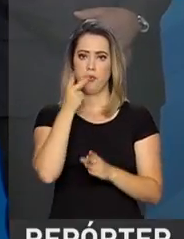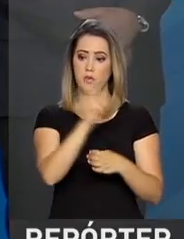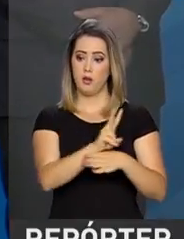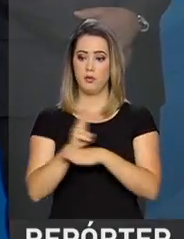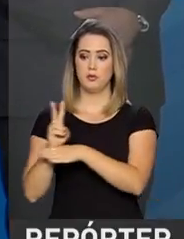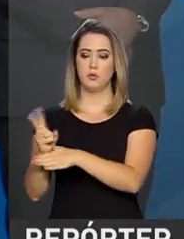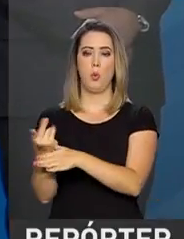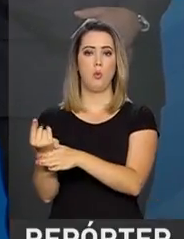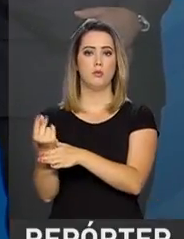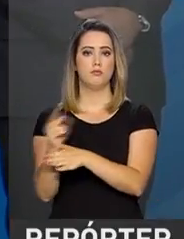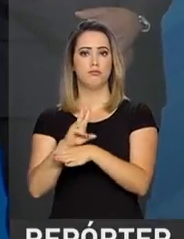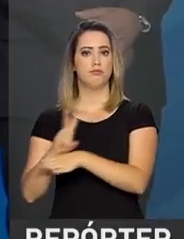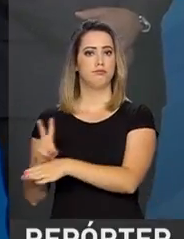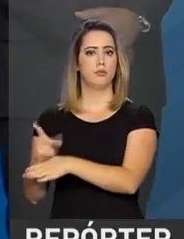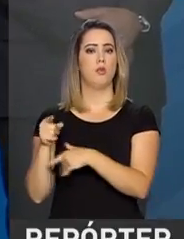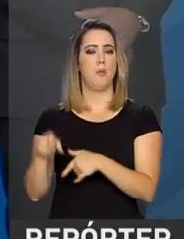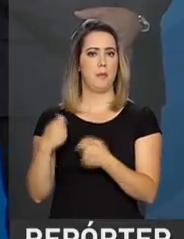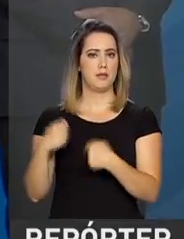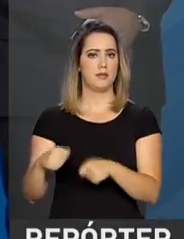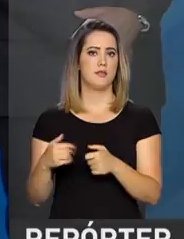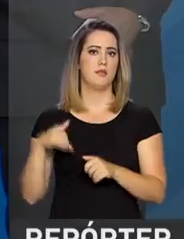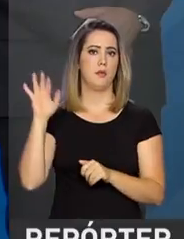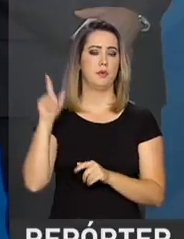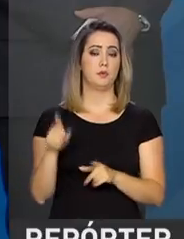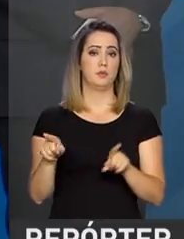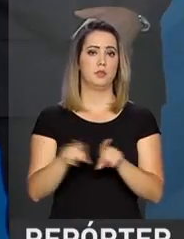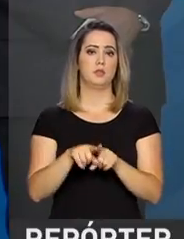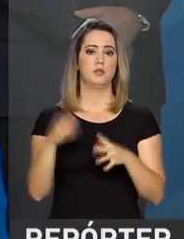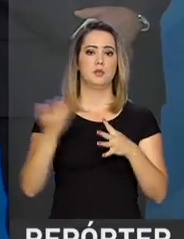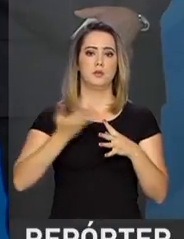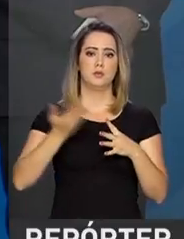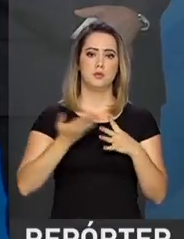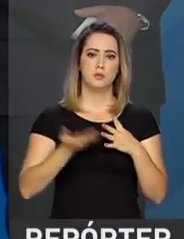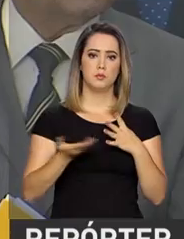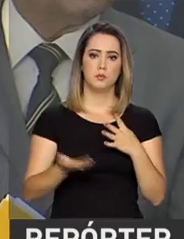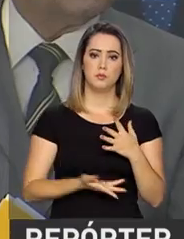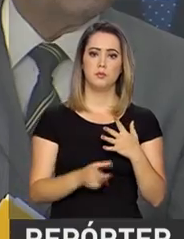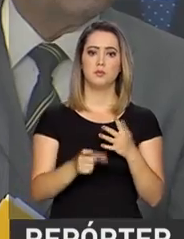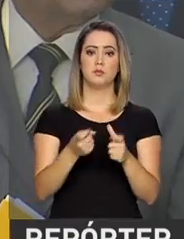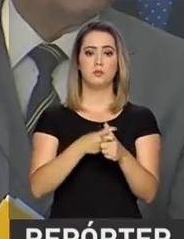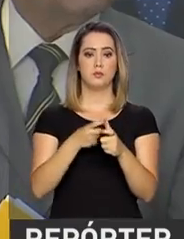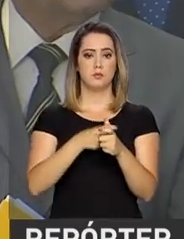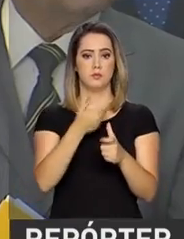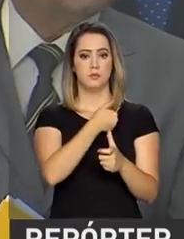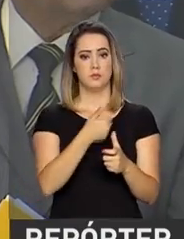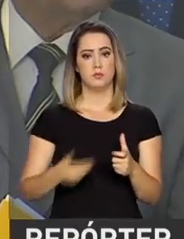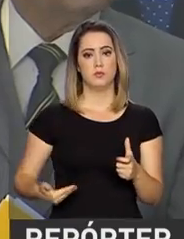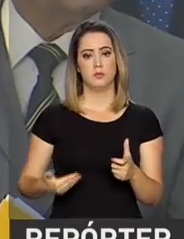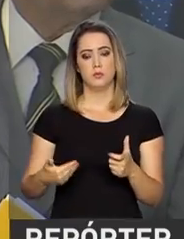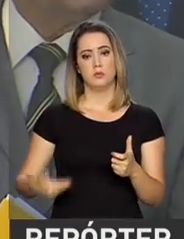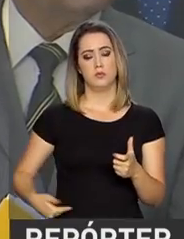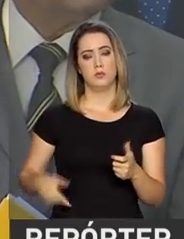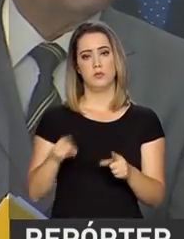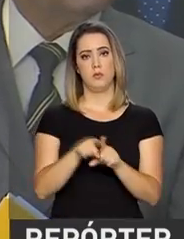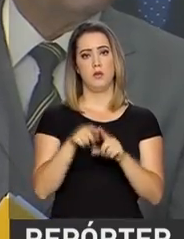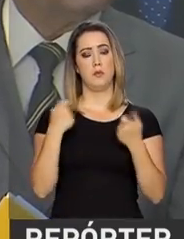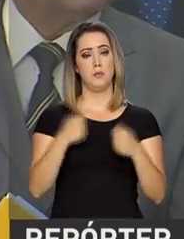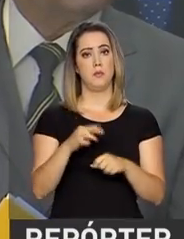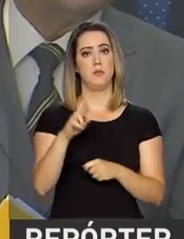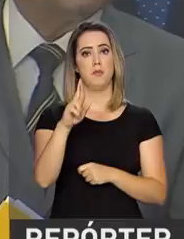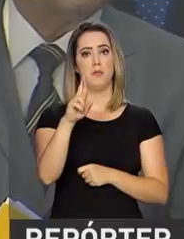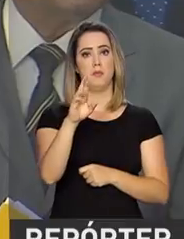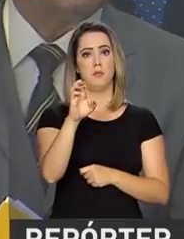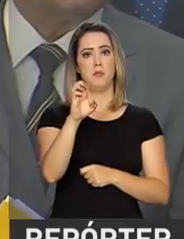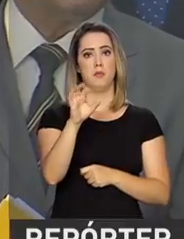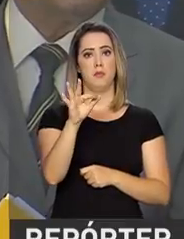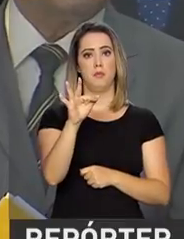E também nós temos aí um parcelamento dos débitos fiscais. Se não houver um refis, não